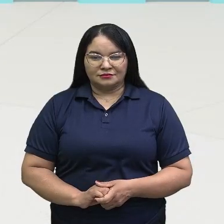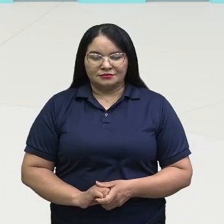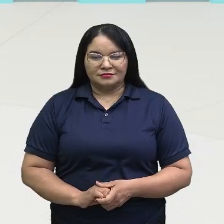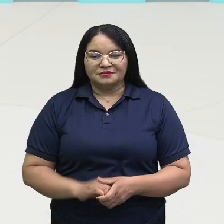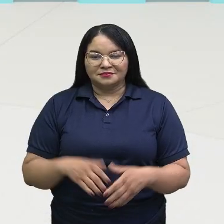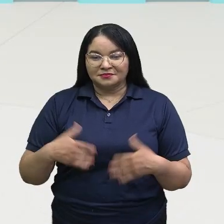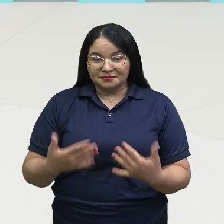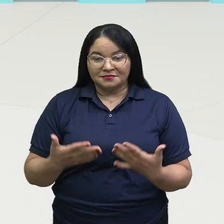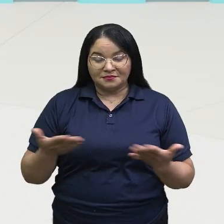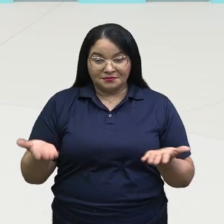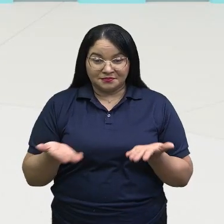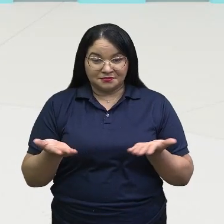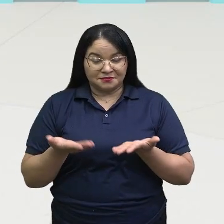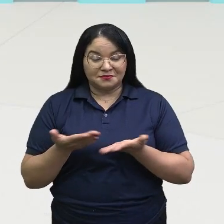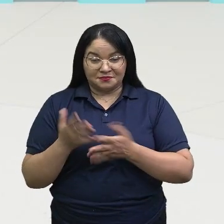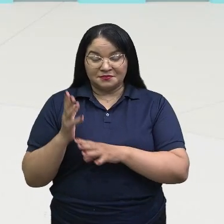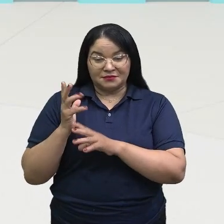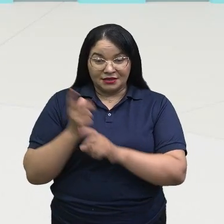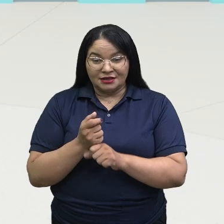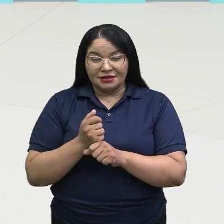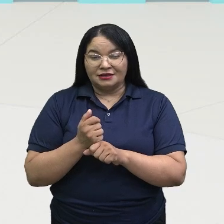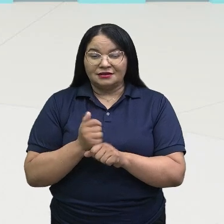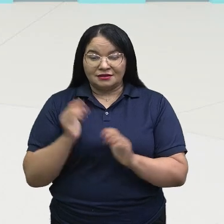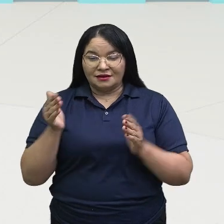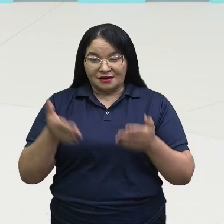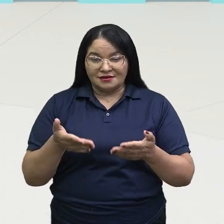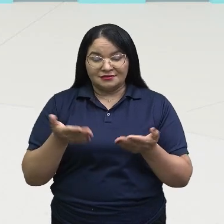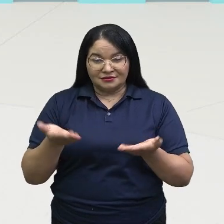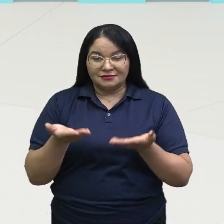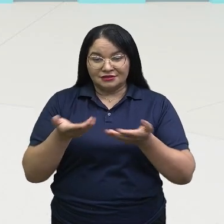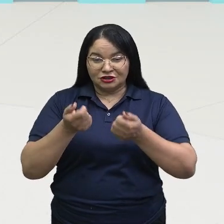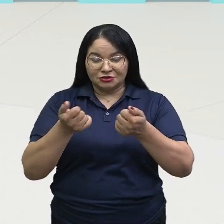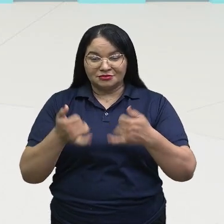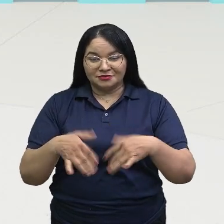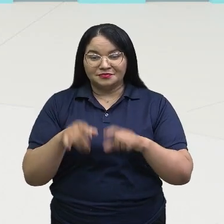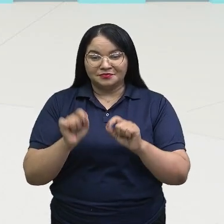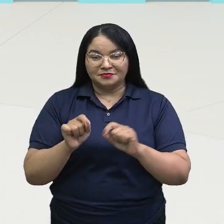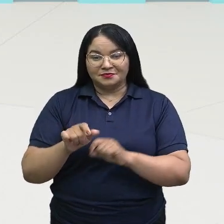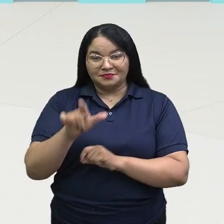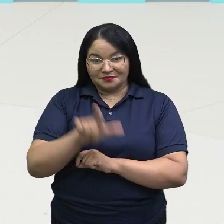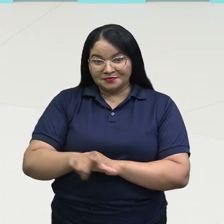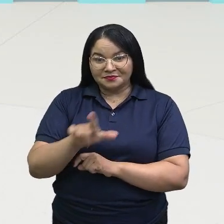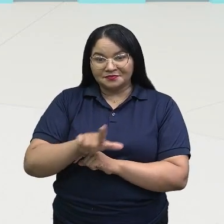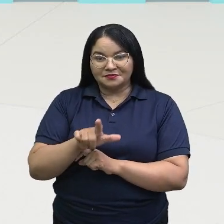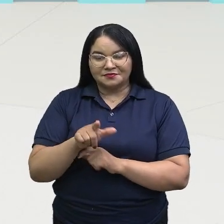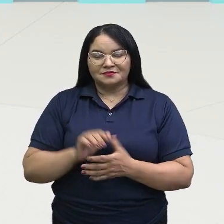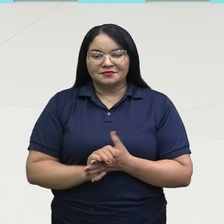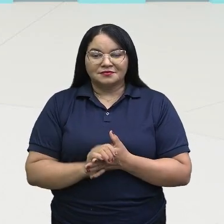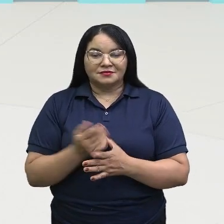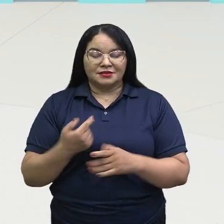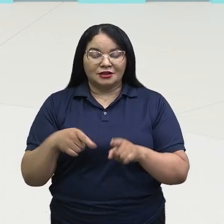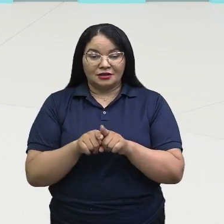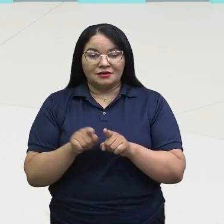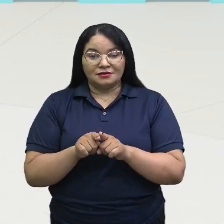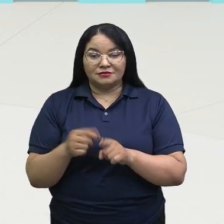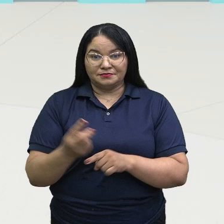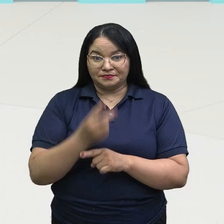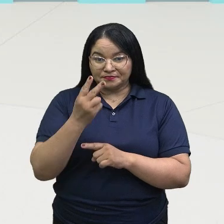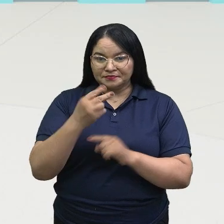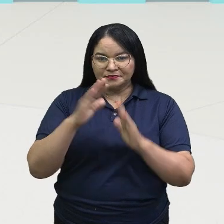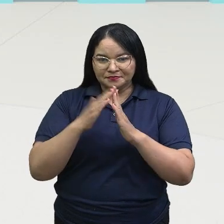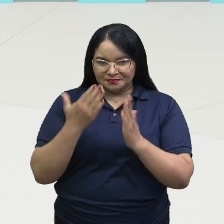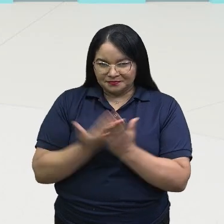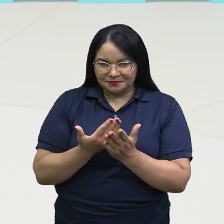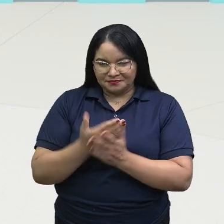Então, gente, nesta revisão especificamente, vamos falar de literatura, sobretudo de duas escolas